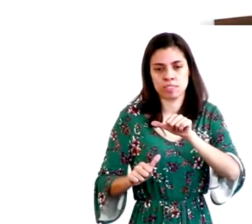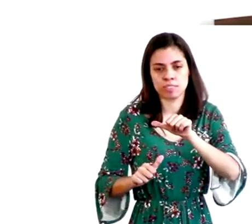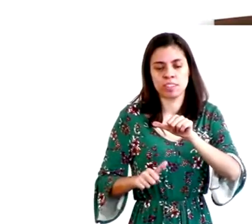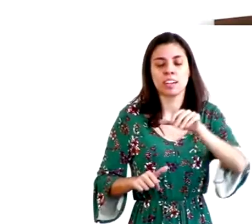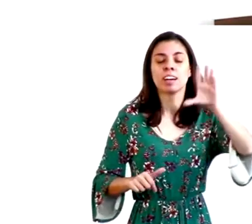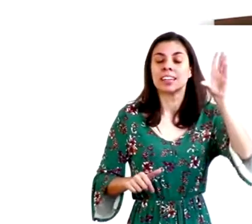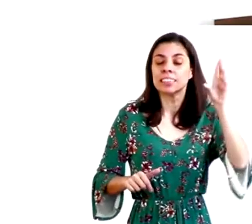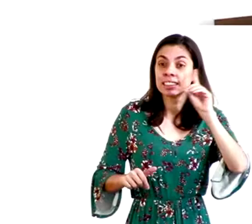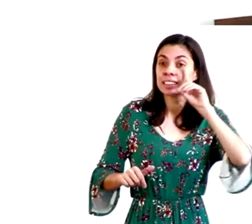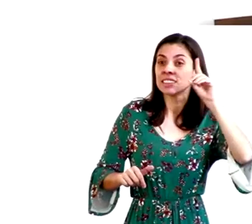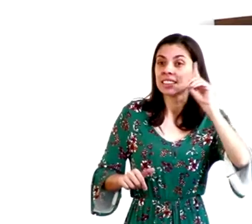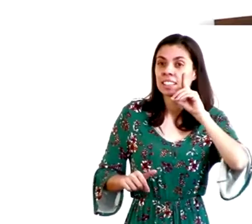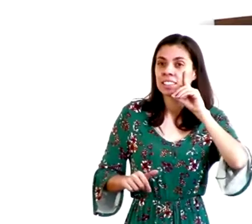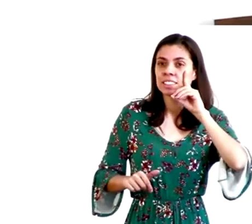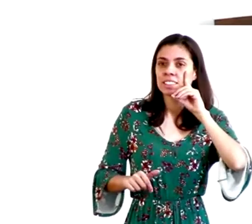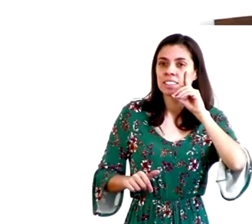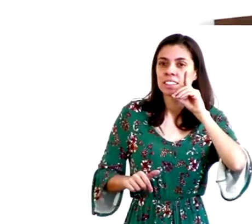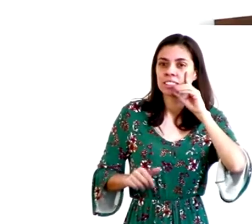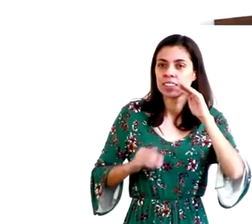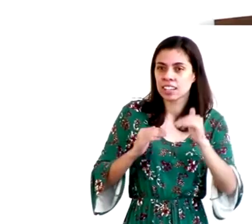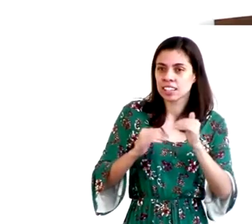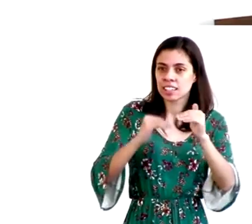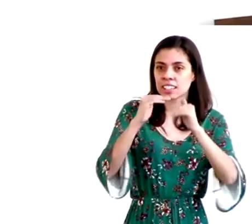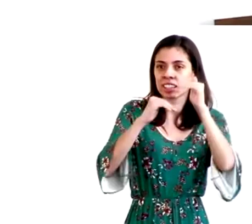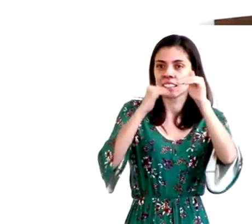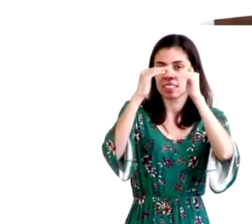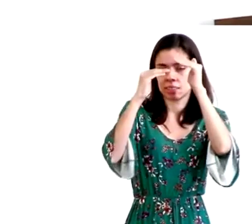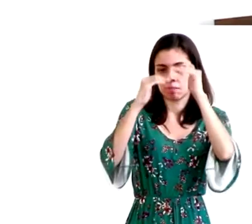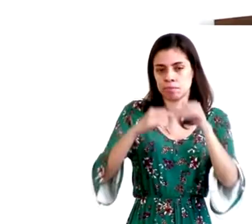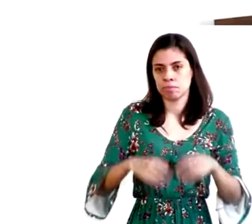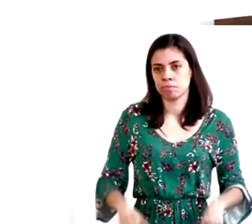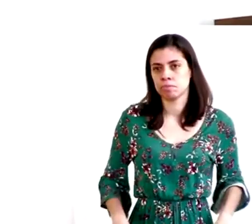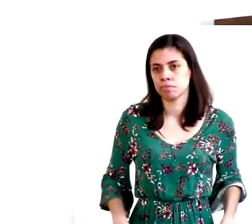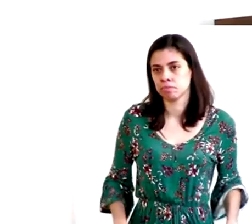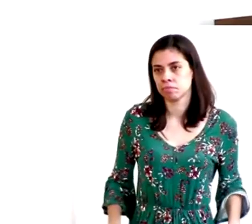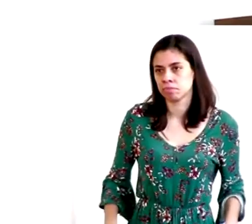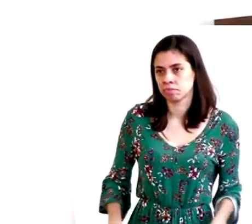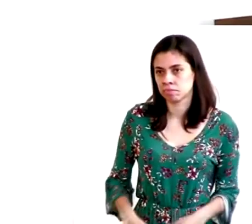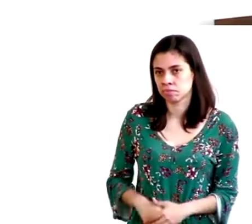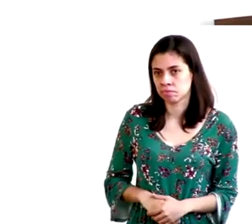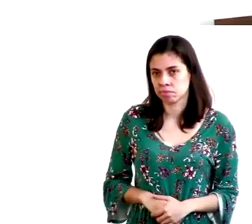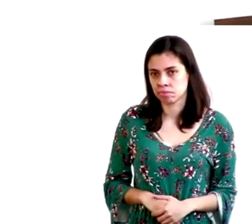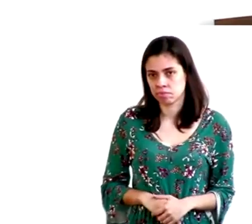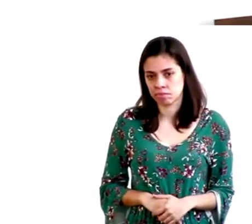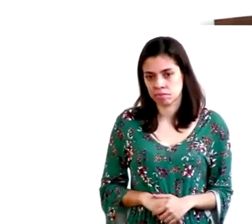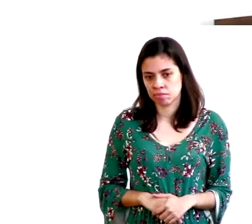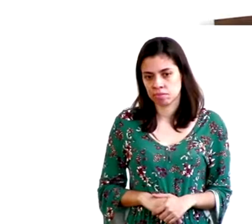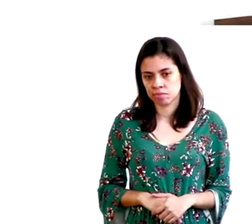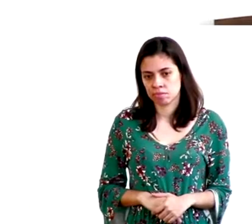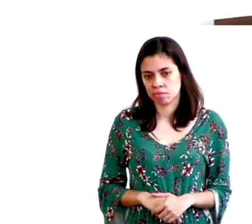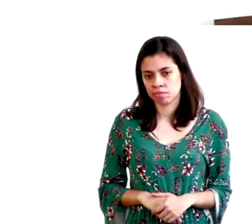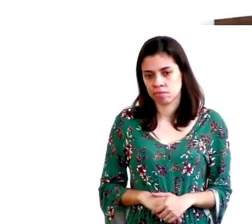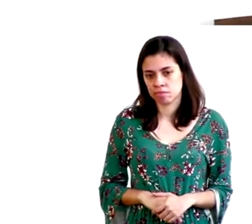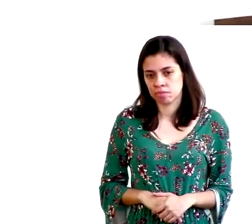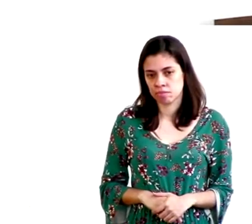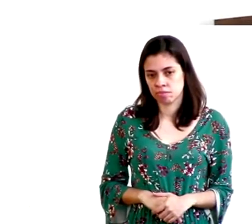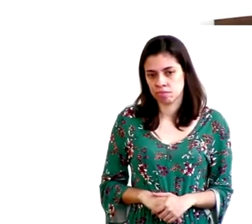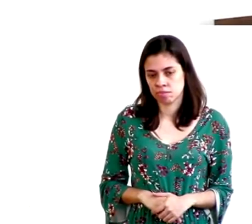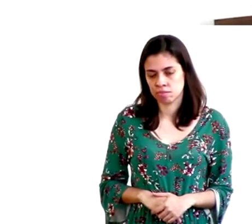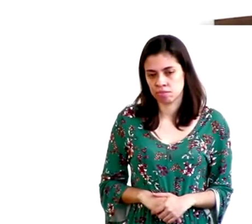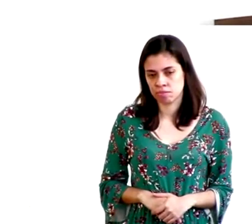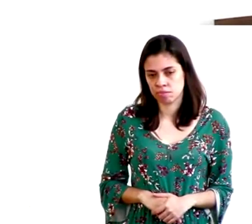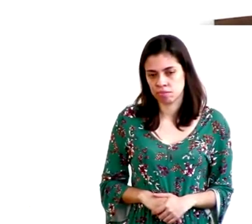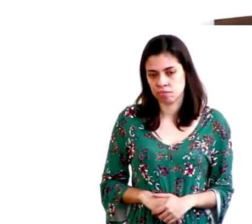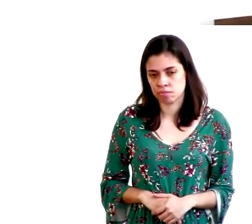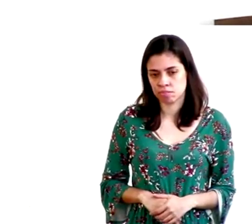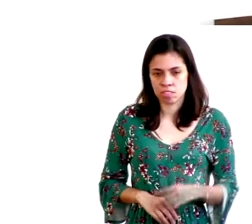mais parecido com Jesus Cristo. O seu esforço pessoal não é capaz